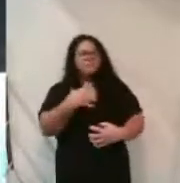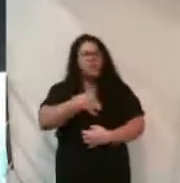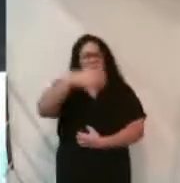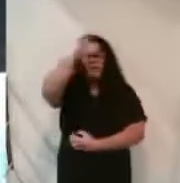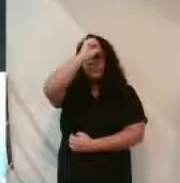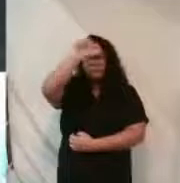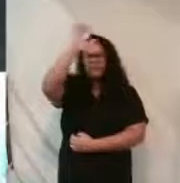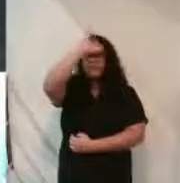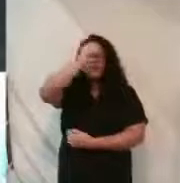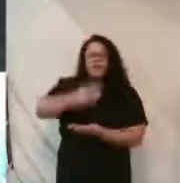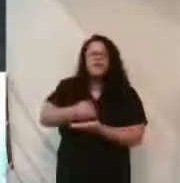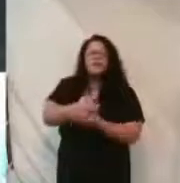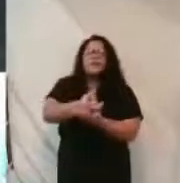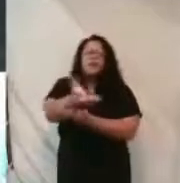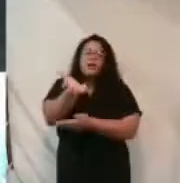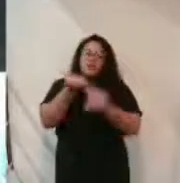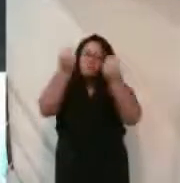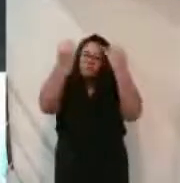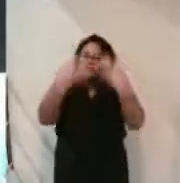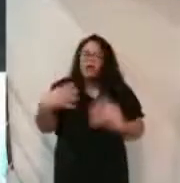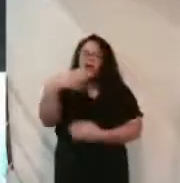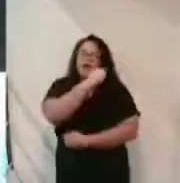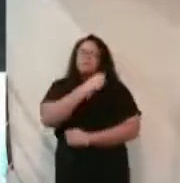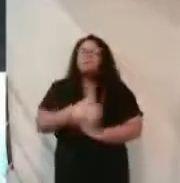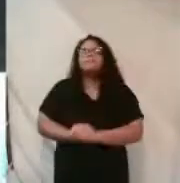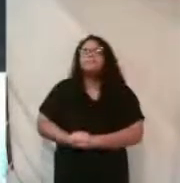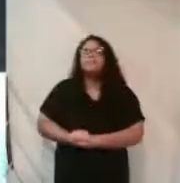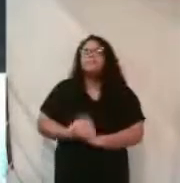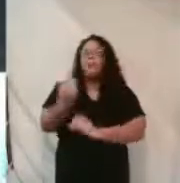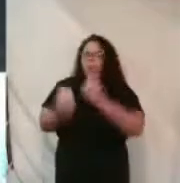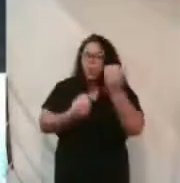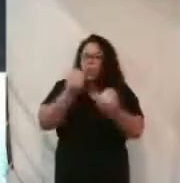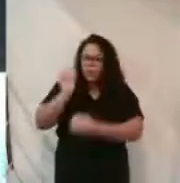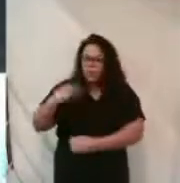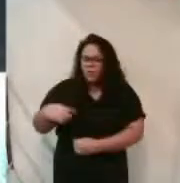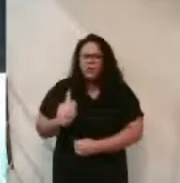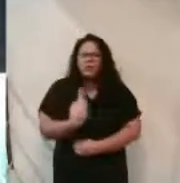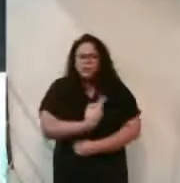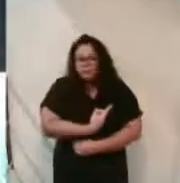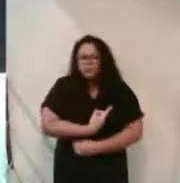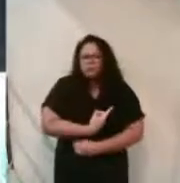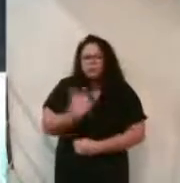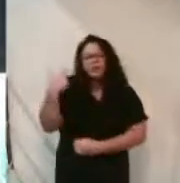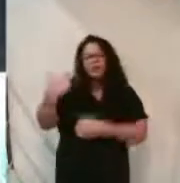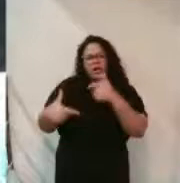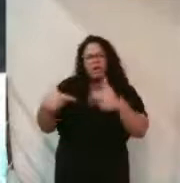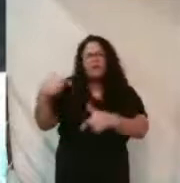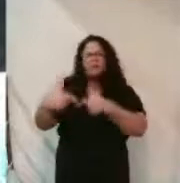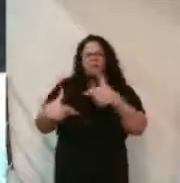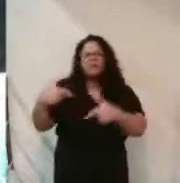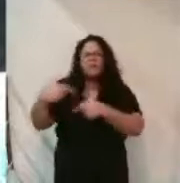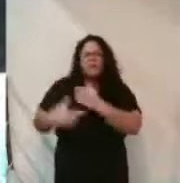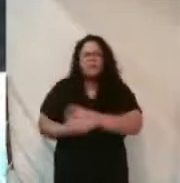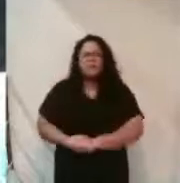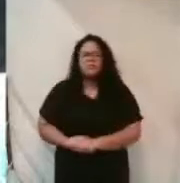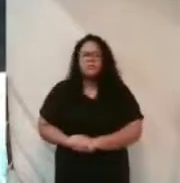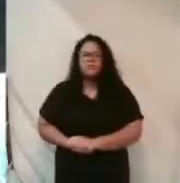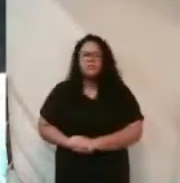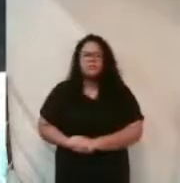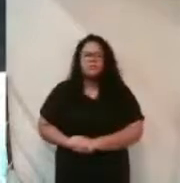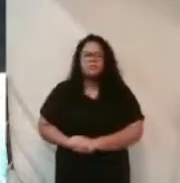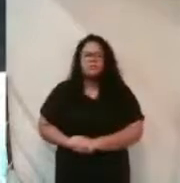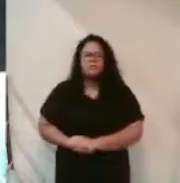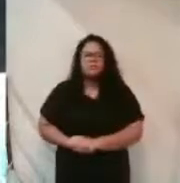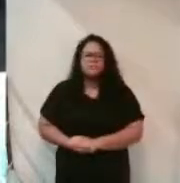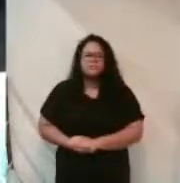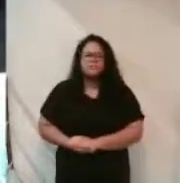sobre como nós, que temos uma função distinta, né, do escopo principal do Tribunal de Contas,